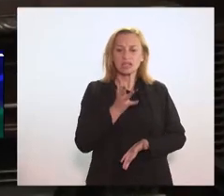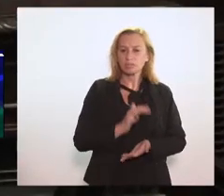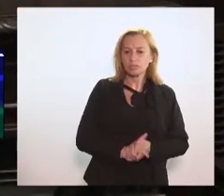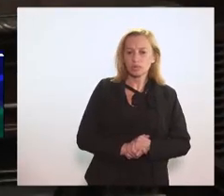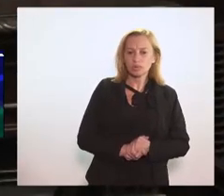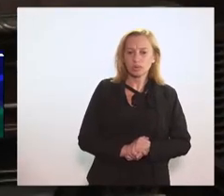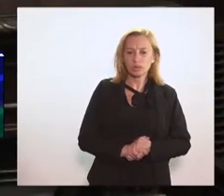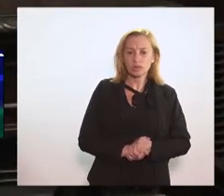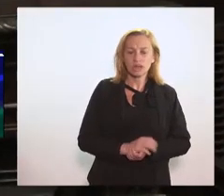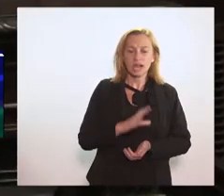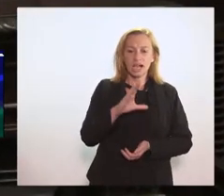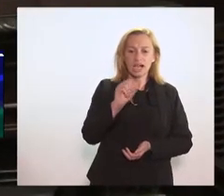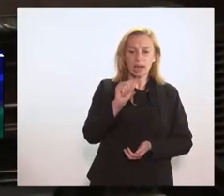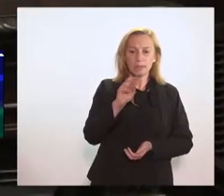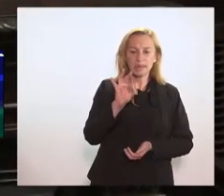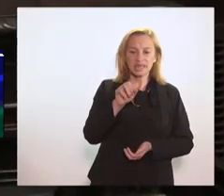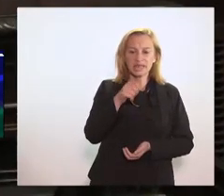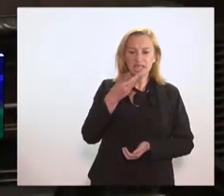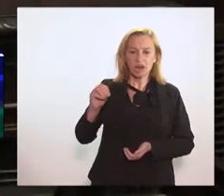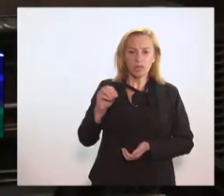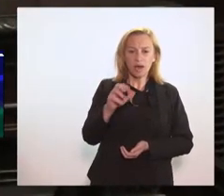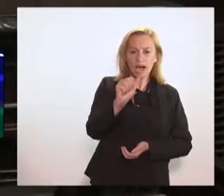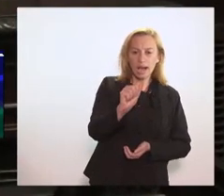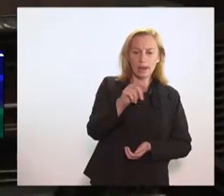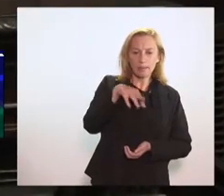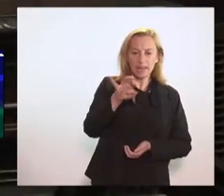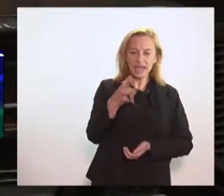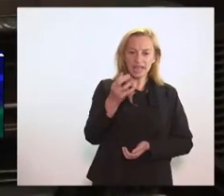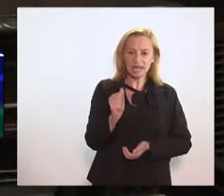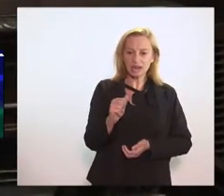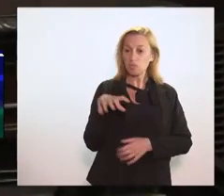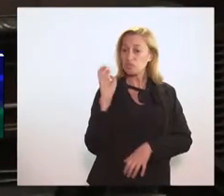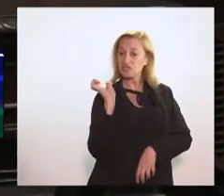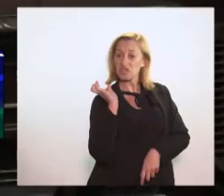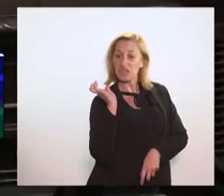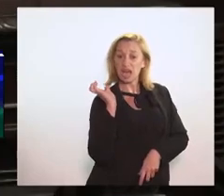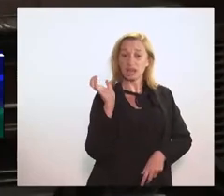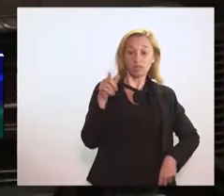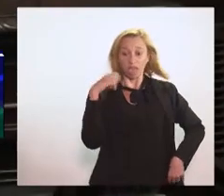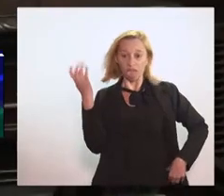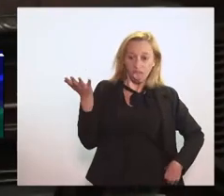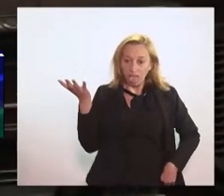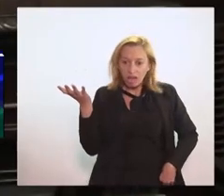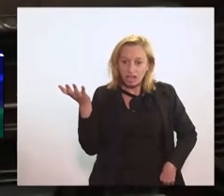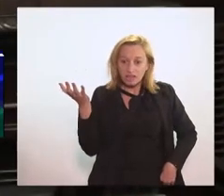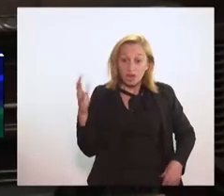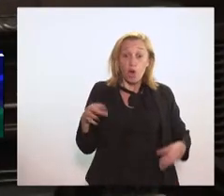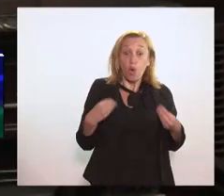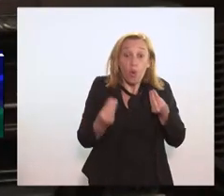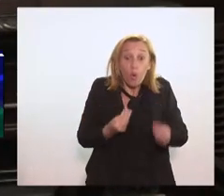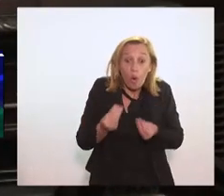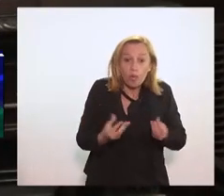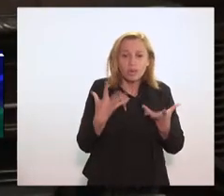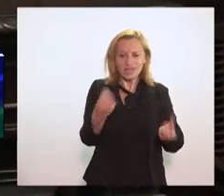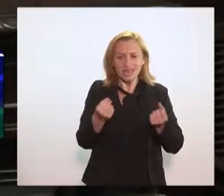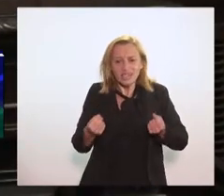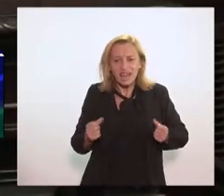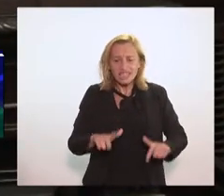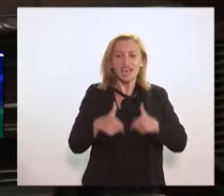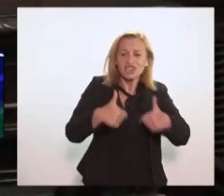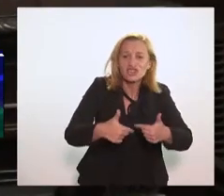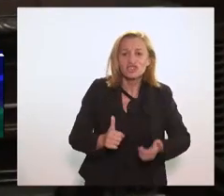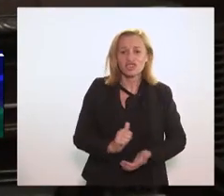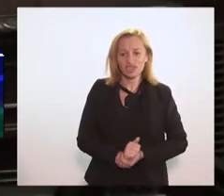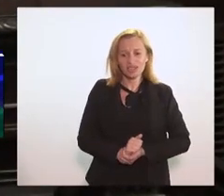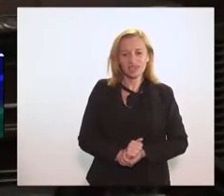o Capitão América se transformou numa bicha translocada. Então, não podemos admitir esse tipo de atitude, e aí